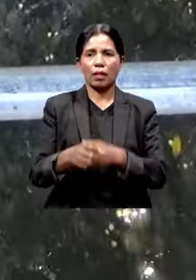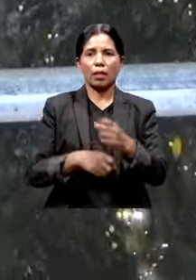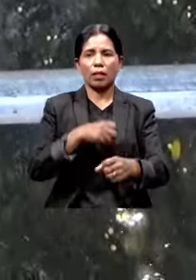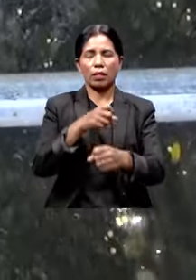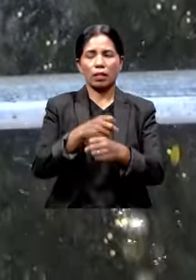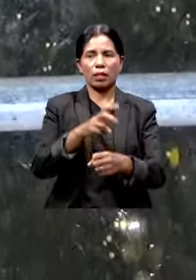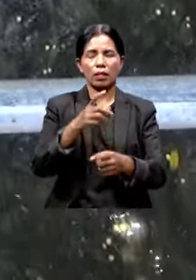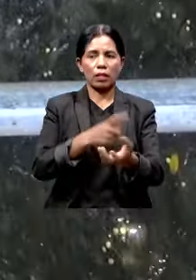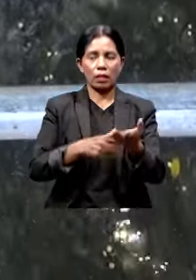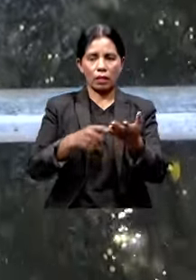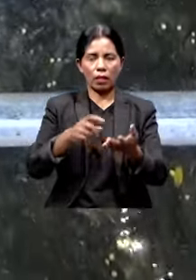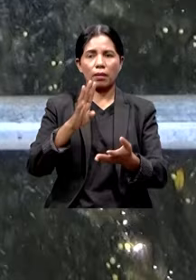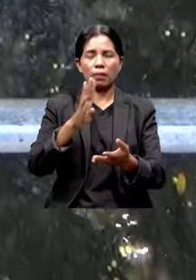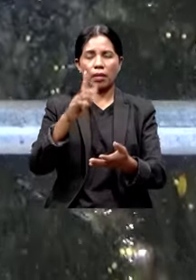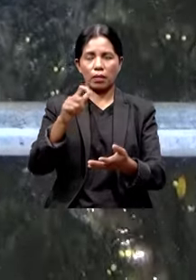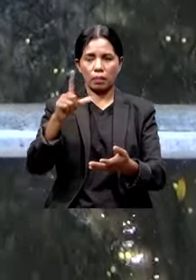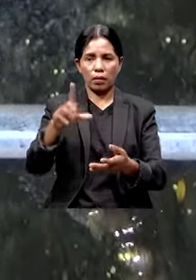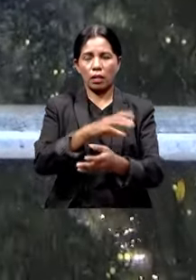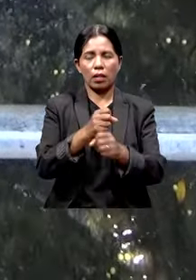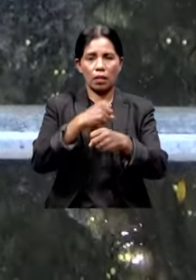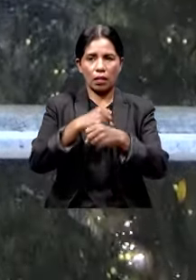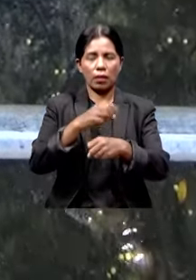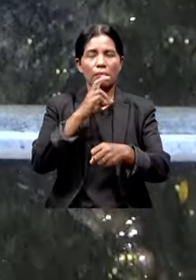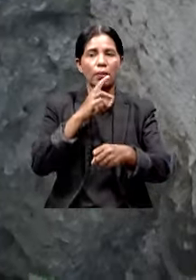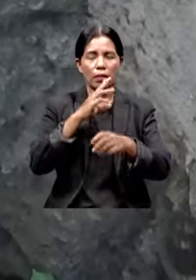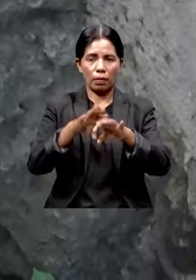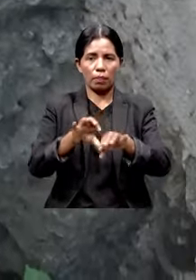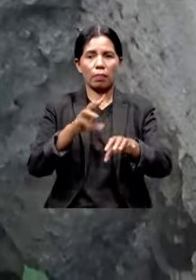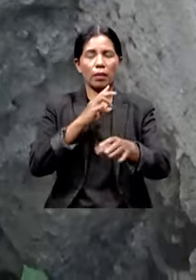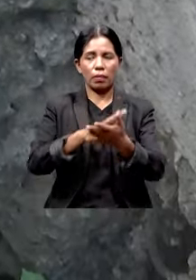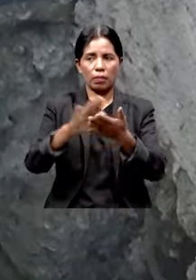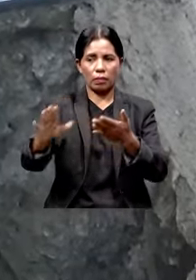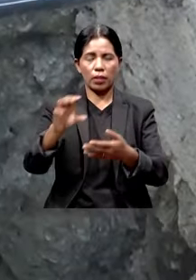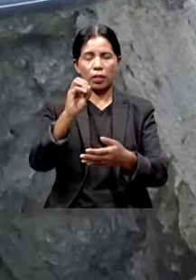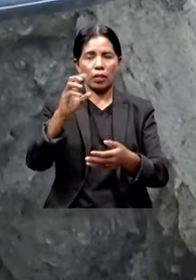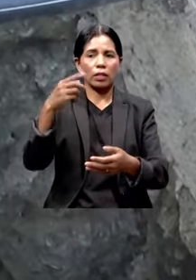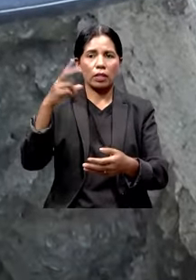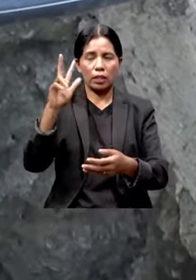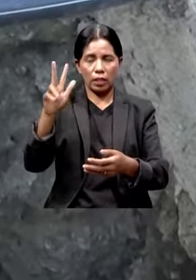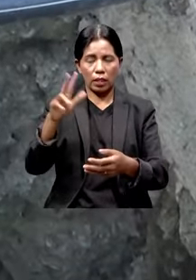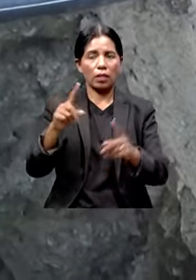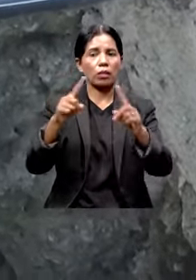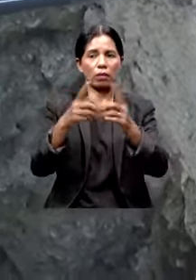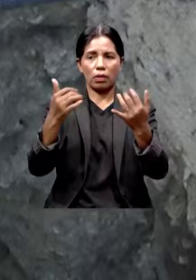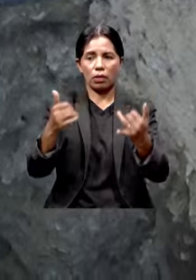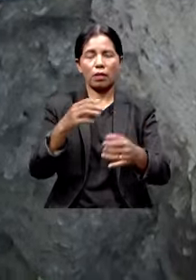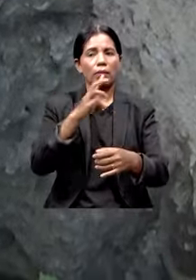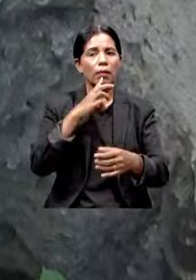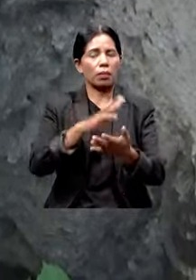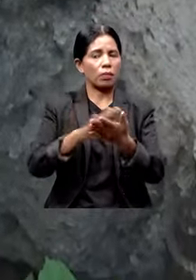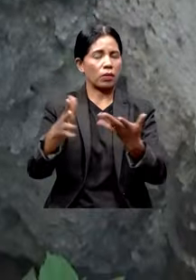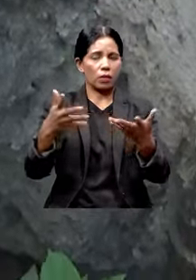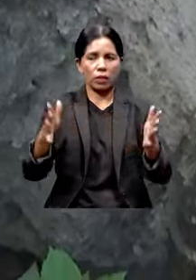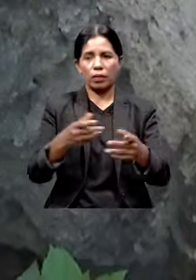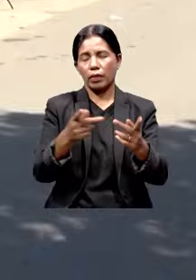parte tekniku empresa B Timor-Leste kanalizaona kanu BEMOS ia area aldea 03 suku fatuhada mai beto agora BEMOS laiha. Ia